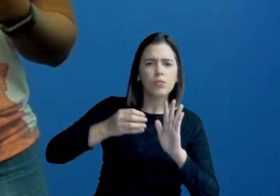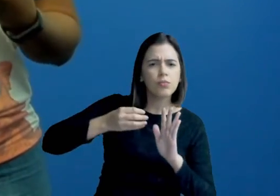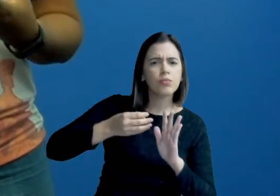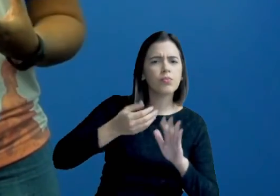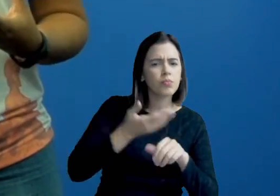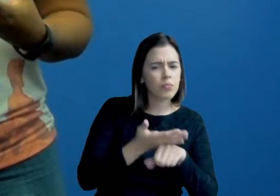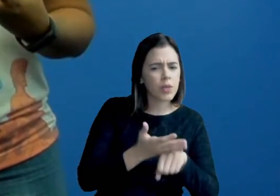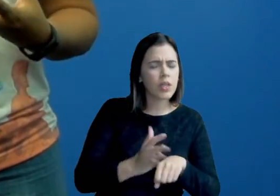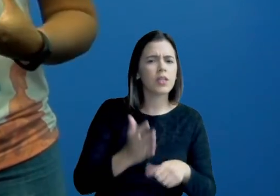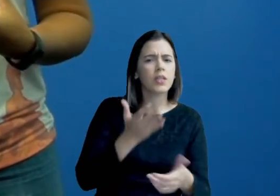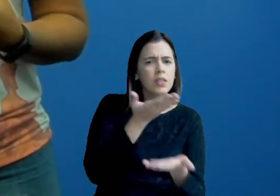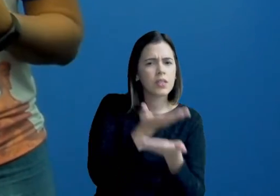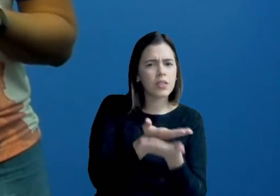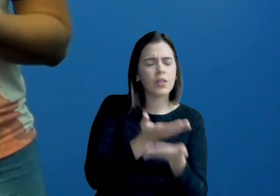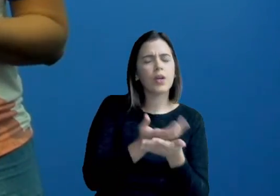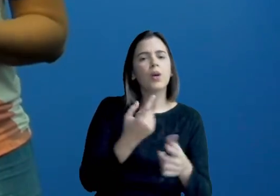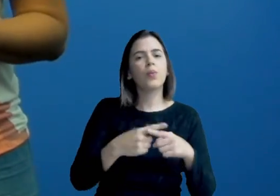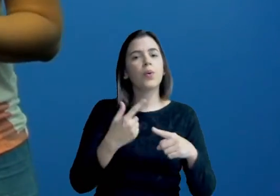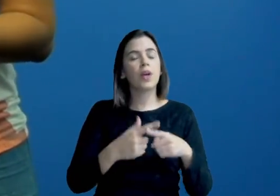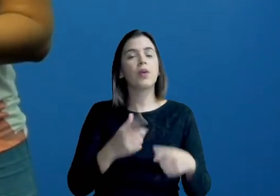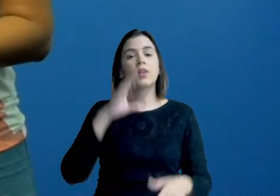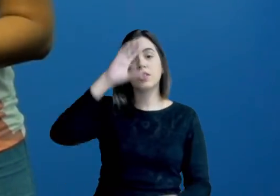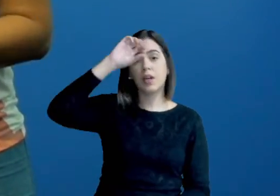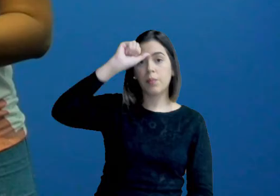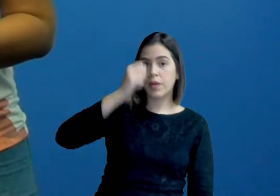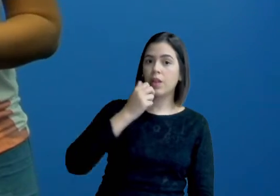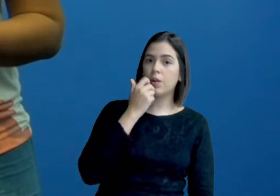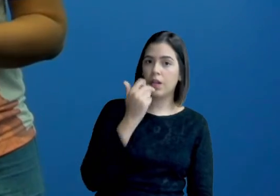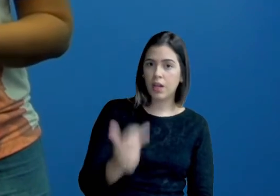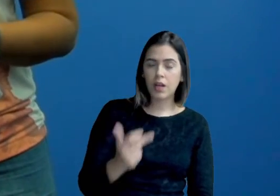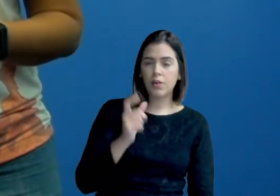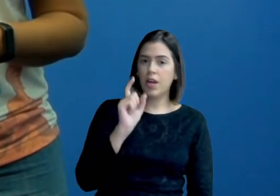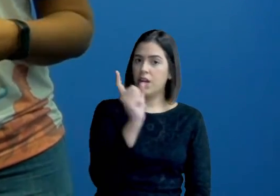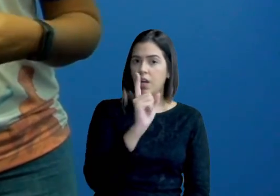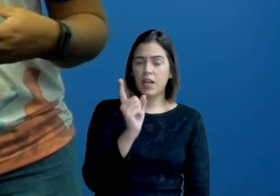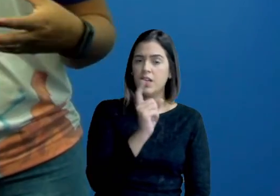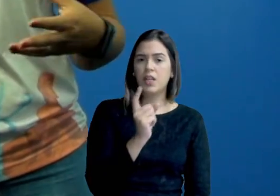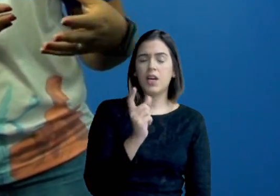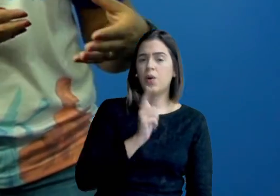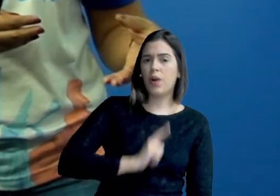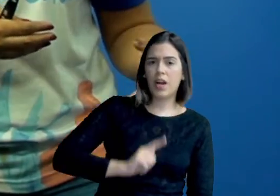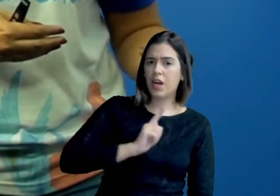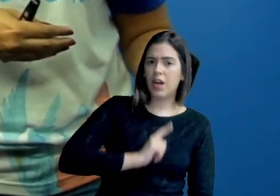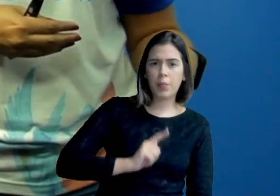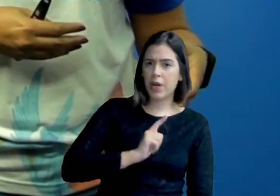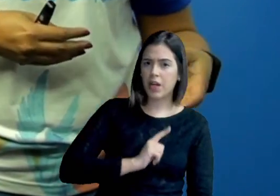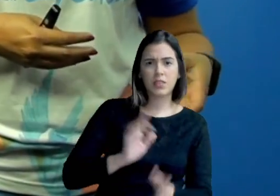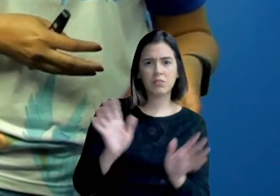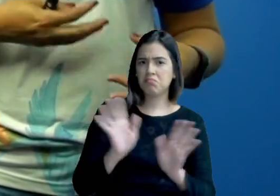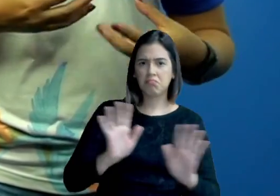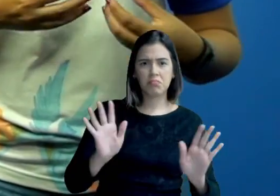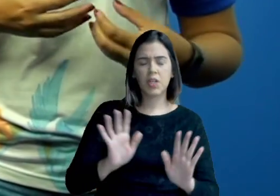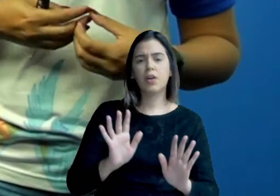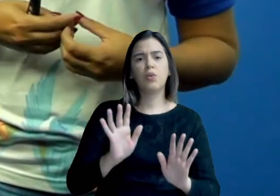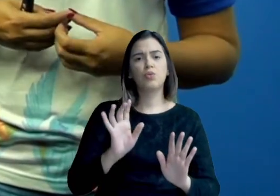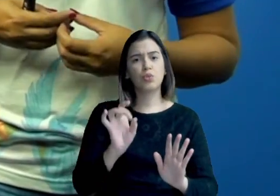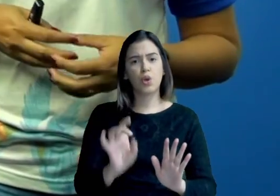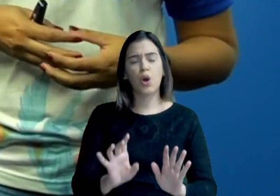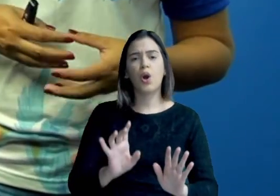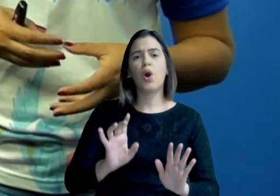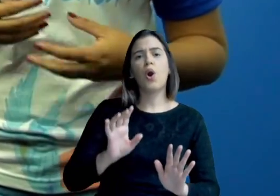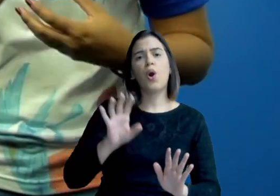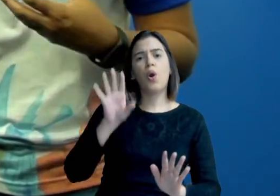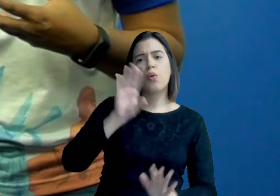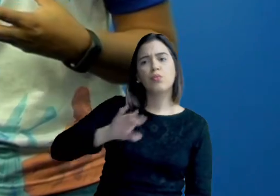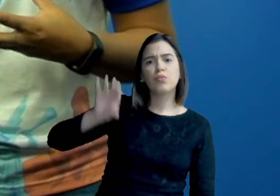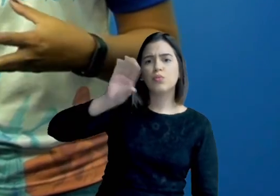de estudo, porque quando a gente aprende uma língua, a gente não aprende só a gramática da língua e a gente não